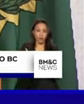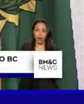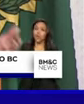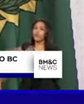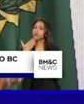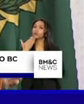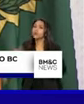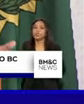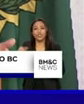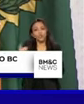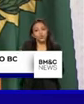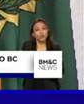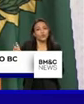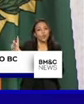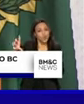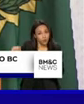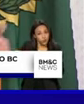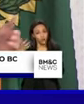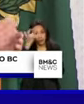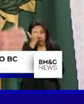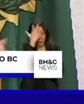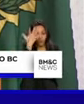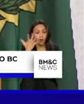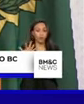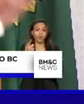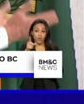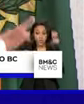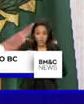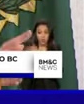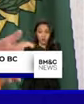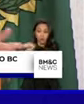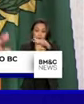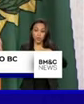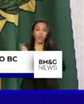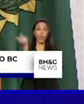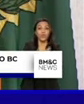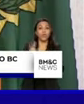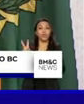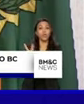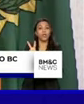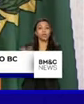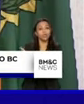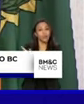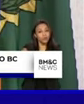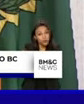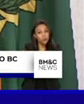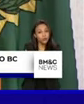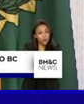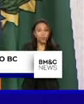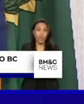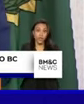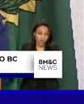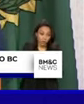juros precisam ser menores para facilitar que os empresários possam tomar crédito, para facilitar que a